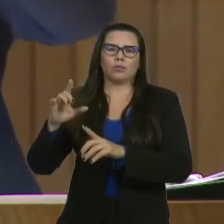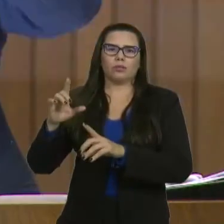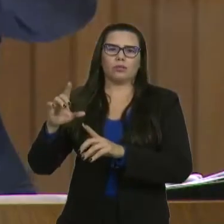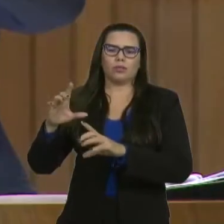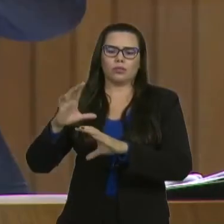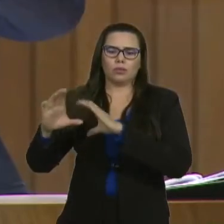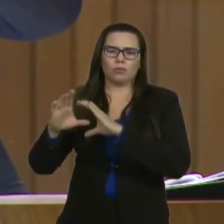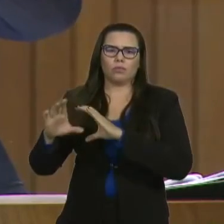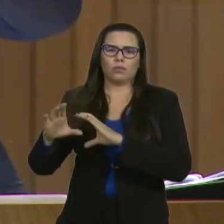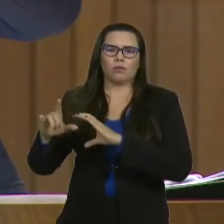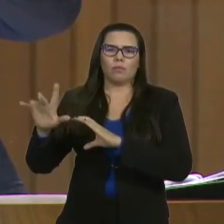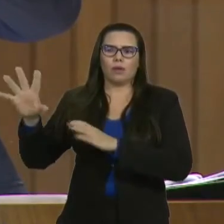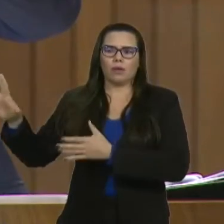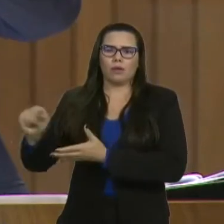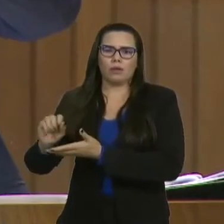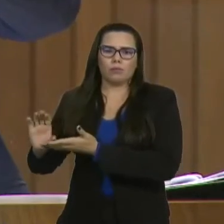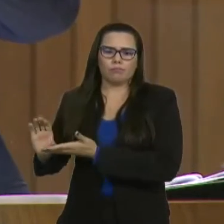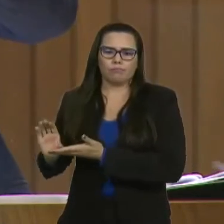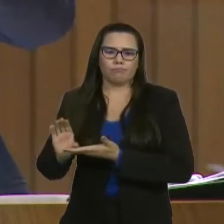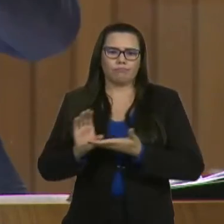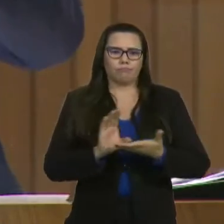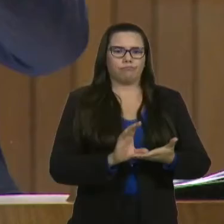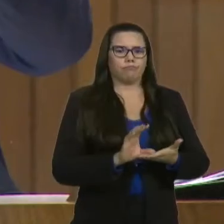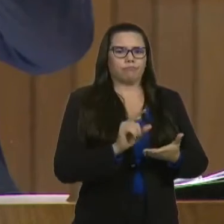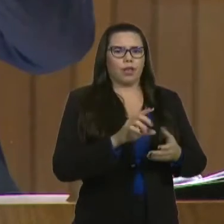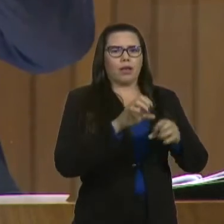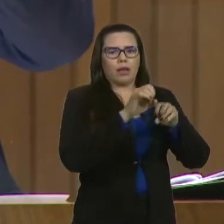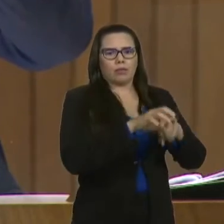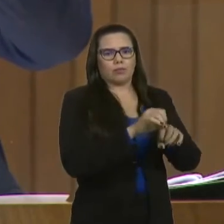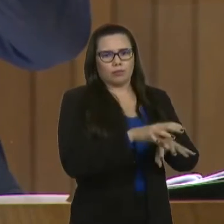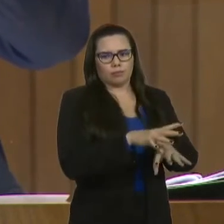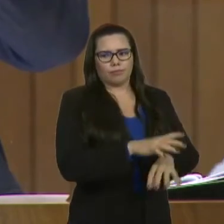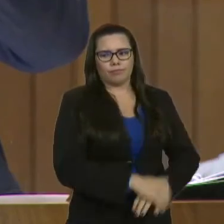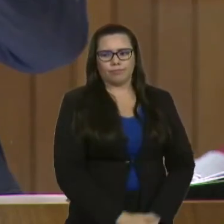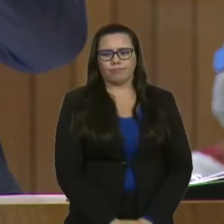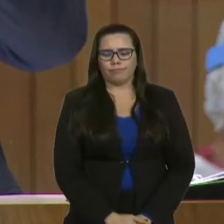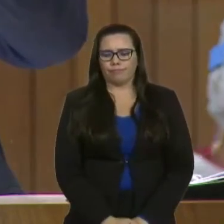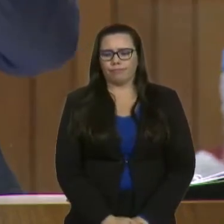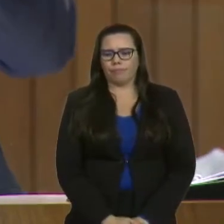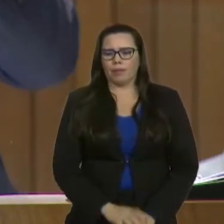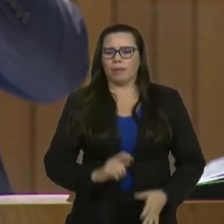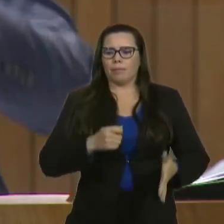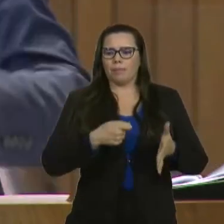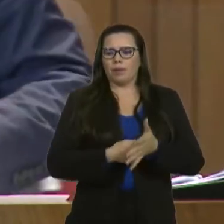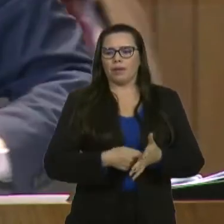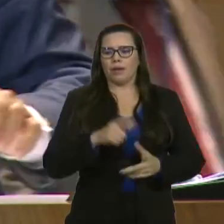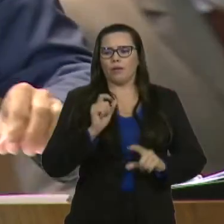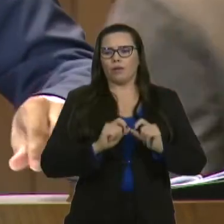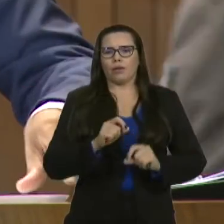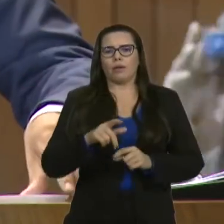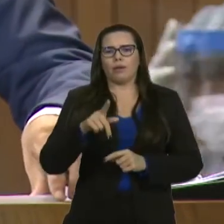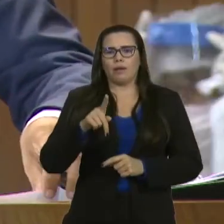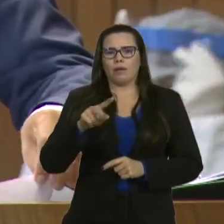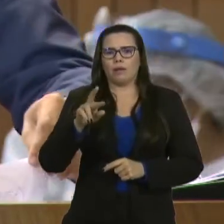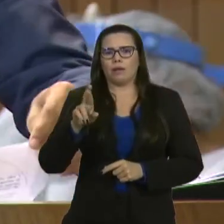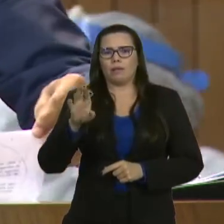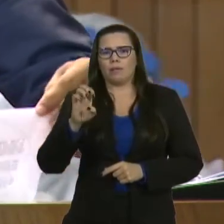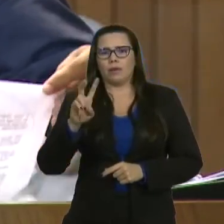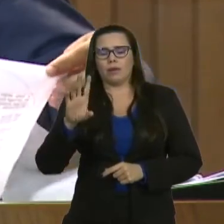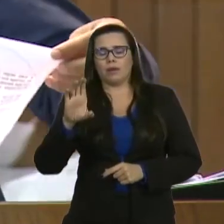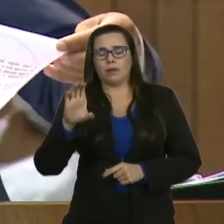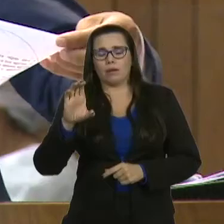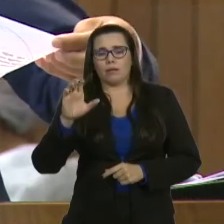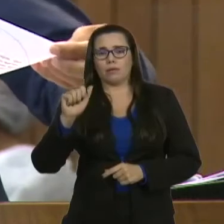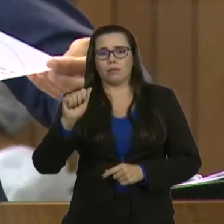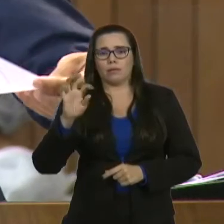professor a nossa luta pelo pagamento 21,7 por cento pagamento de precatórios e também